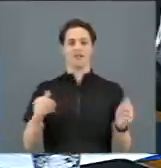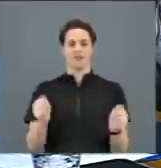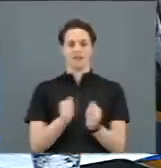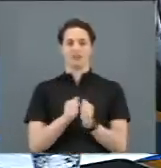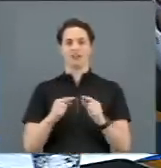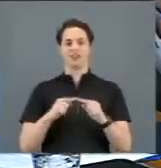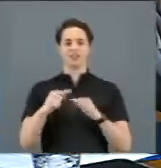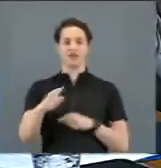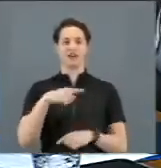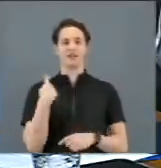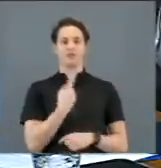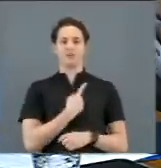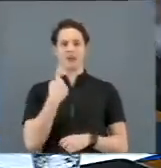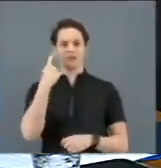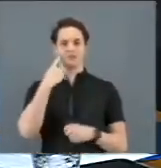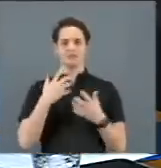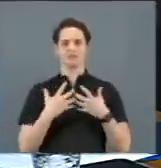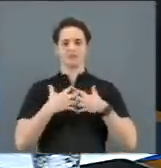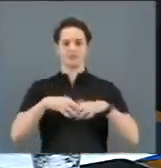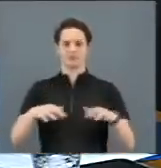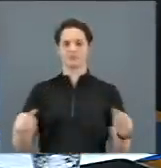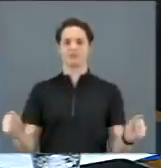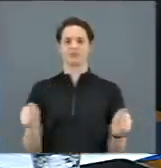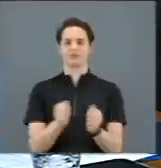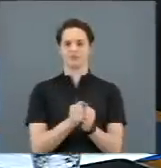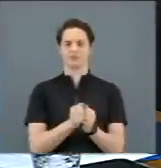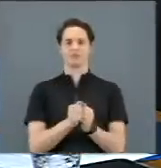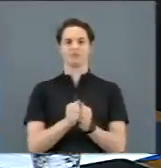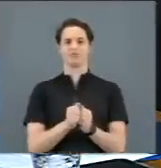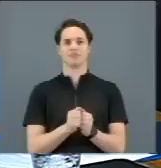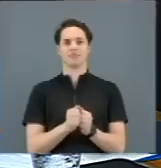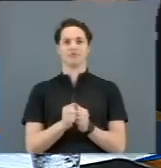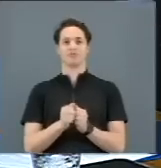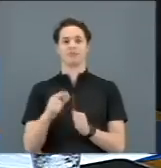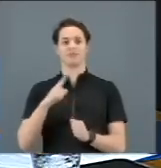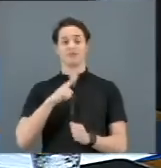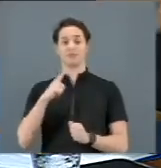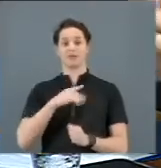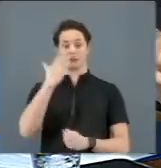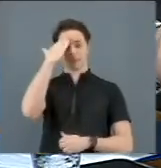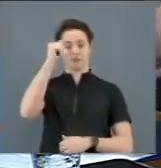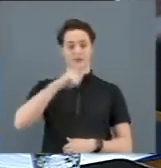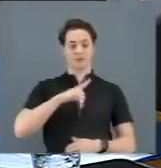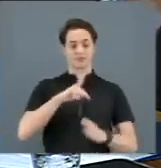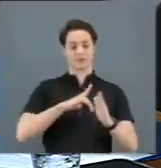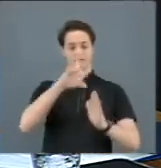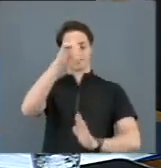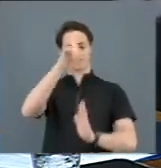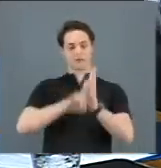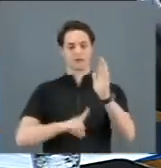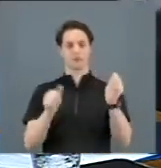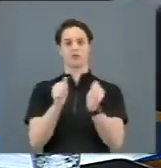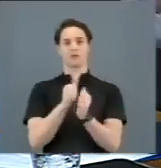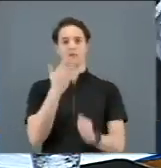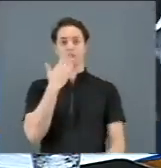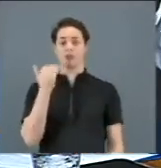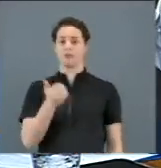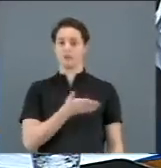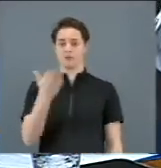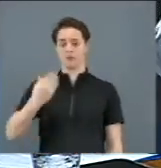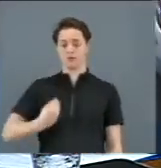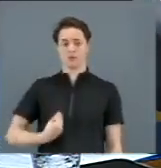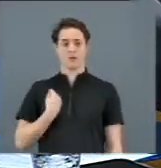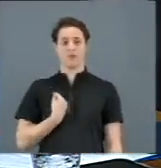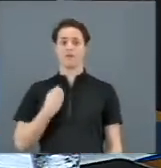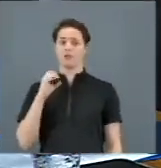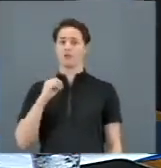Essa é a essência da esquerda brasileira. Se achar no direito de justiça, de definir o que é melhor para você na sua vida ou não,